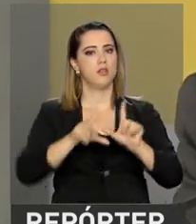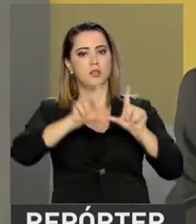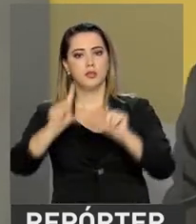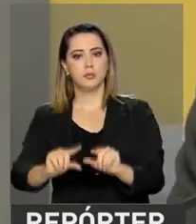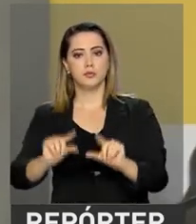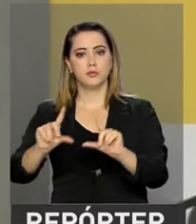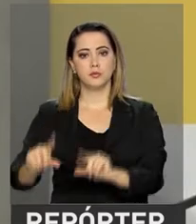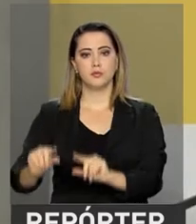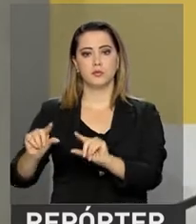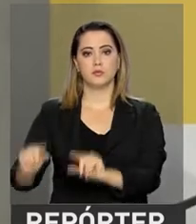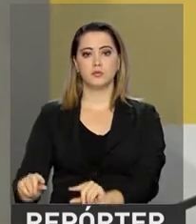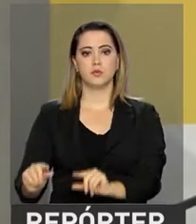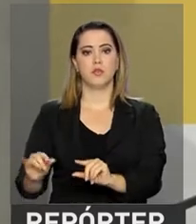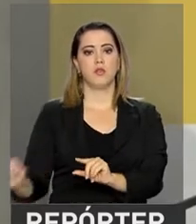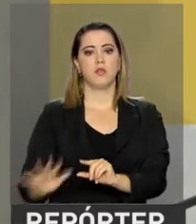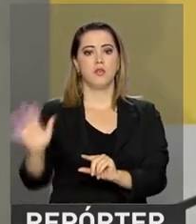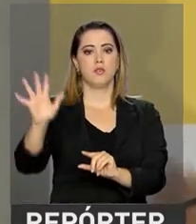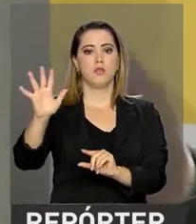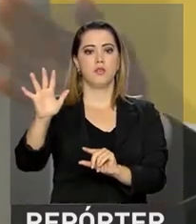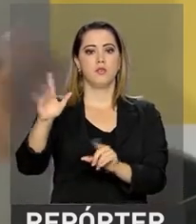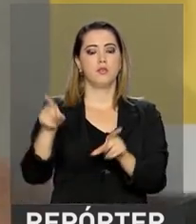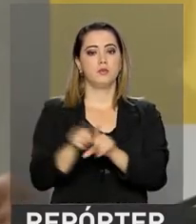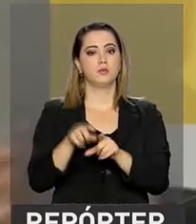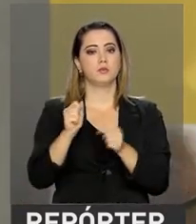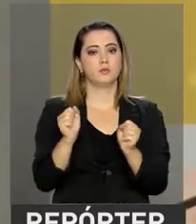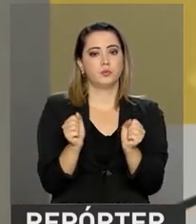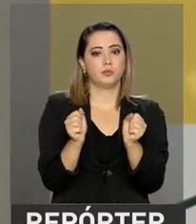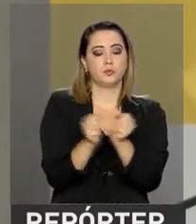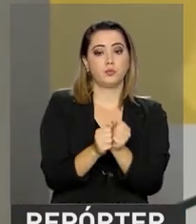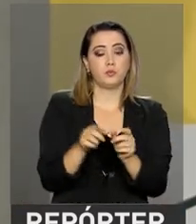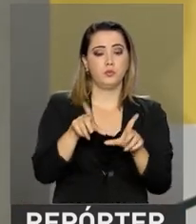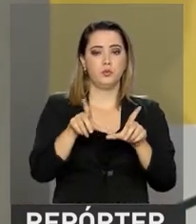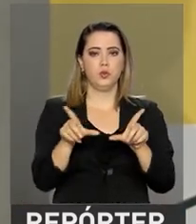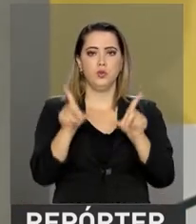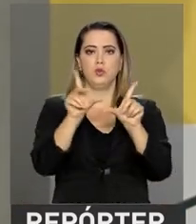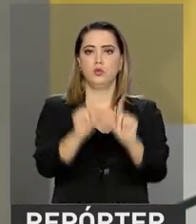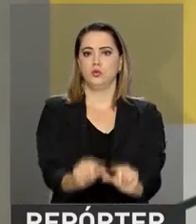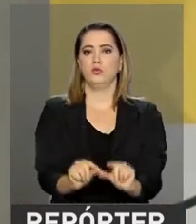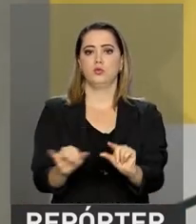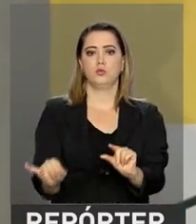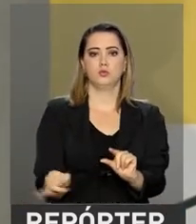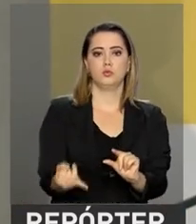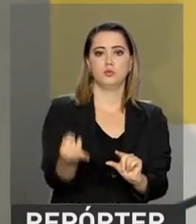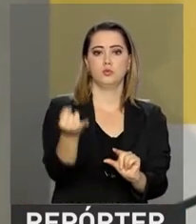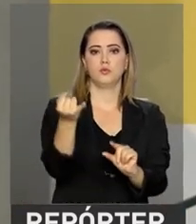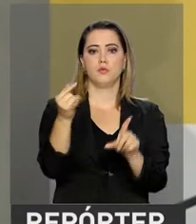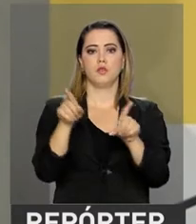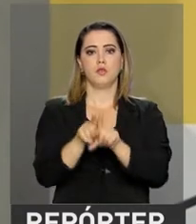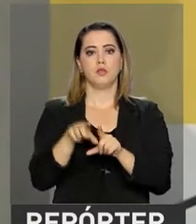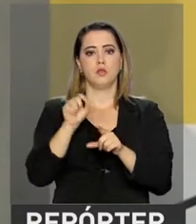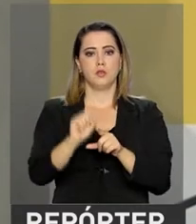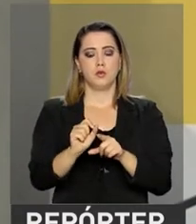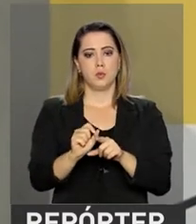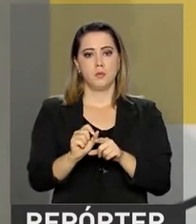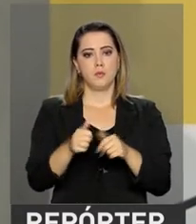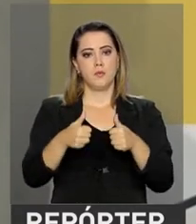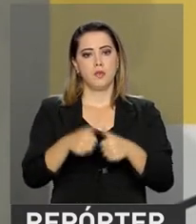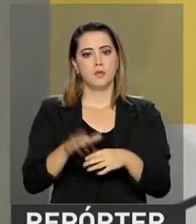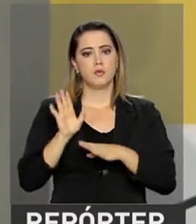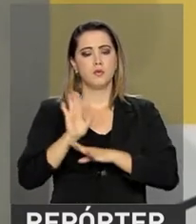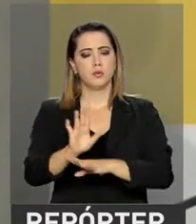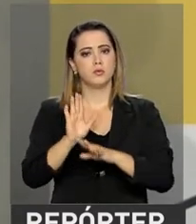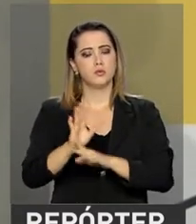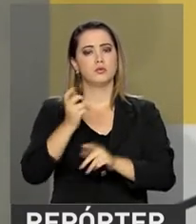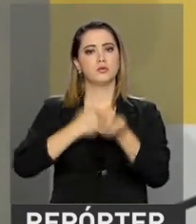da inflação ea concomitante redução dos juros é isso ajuda a